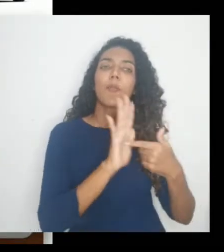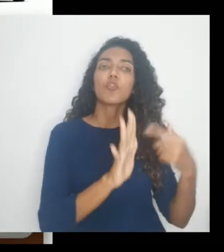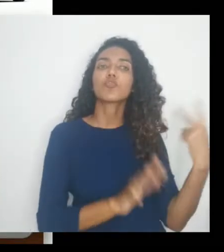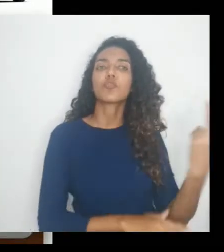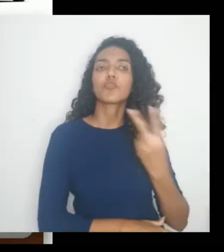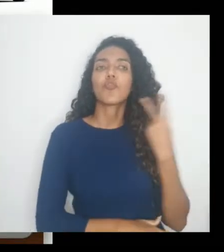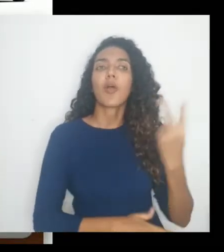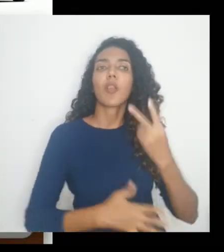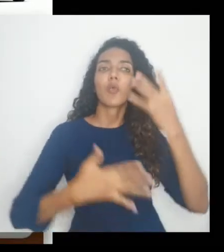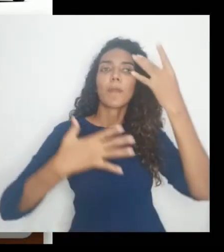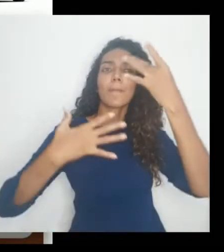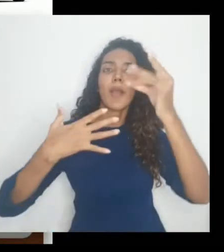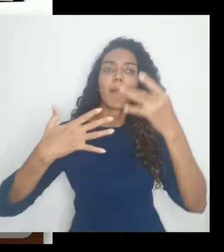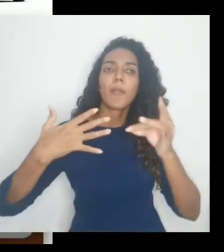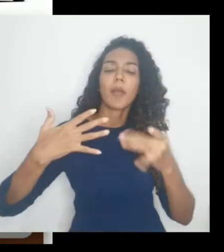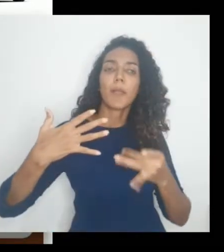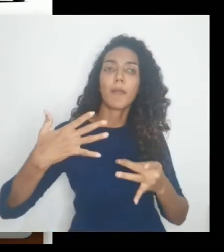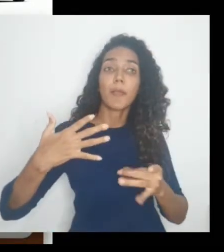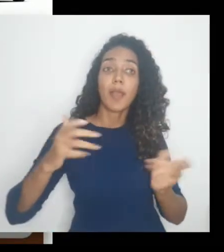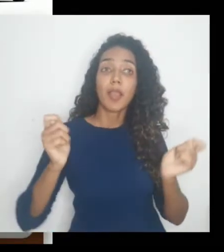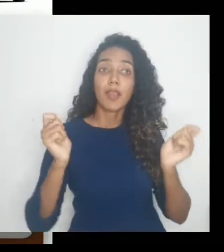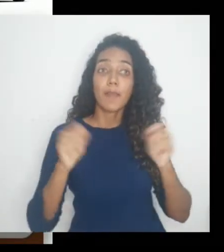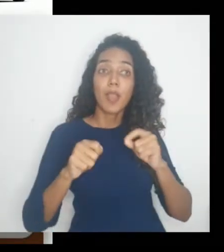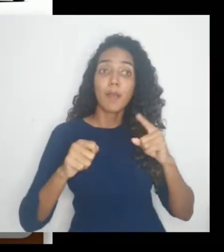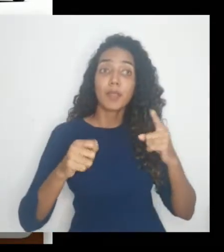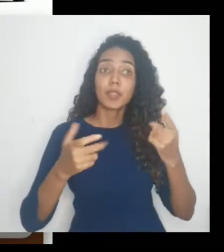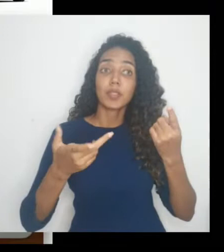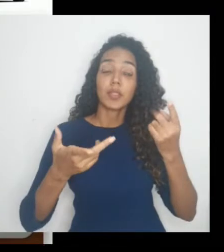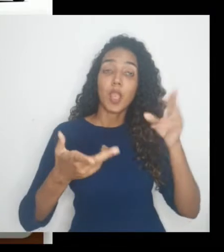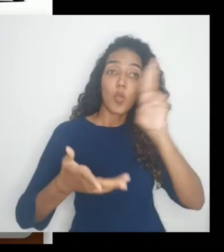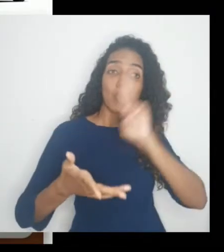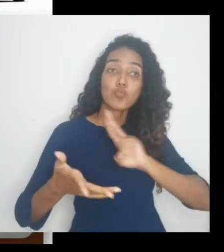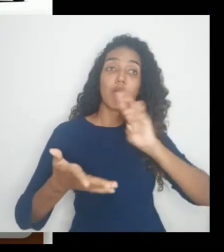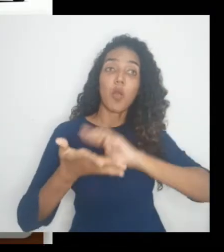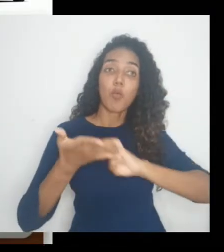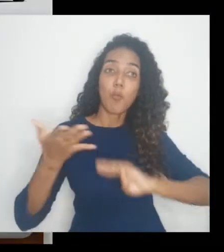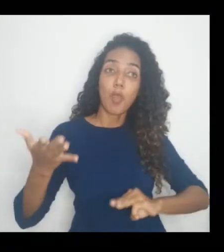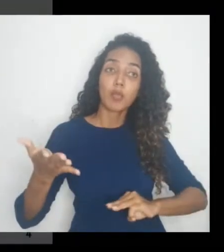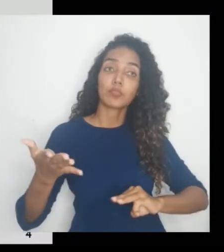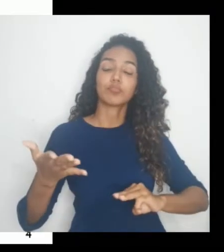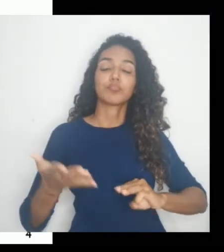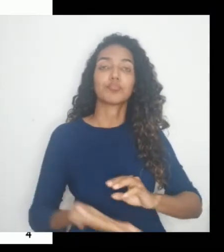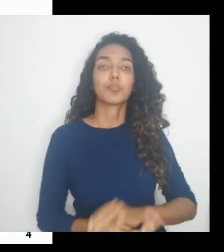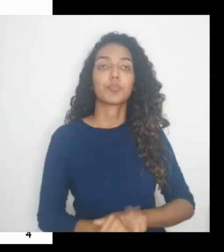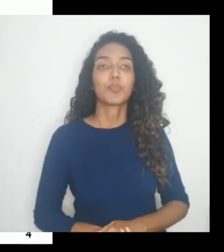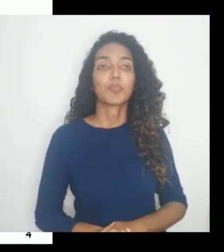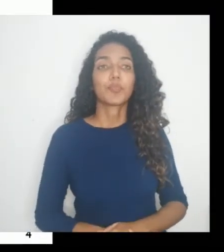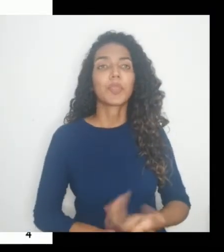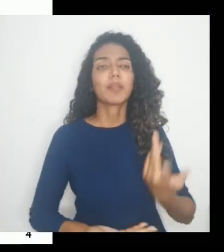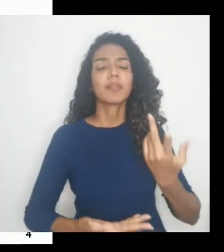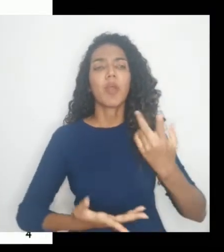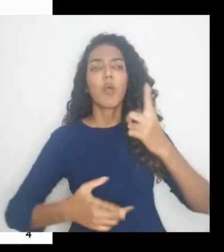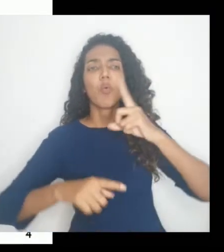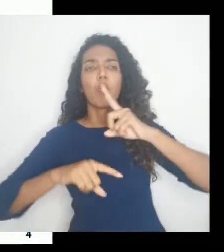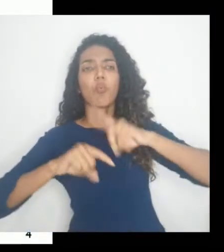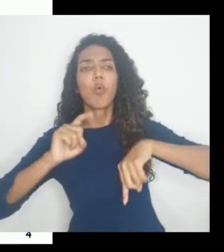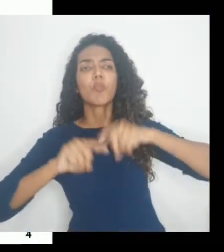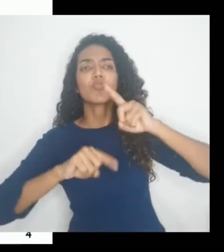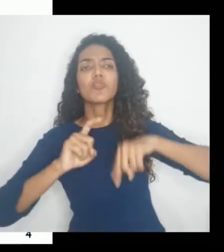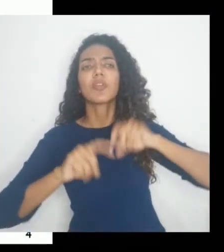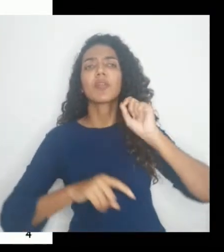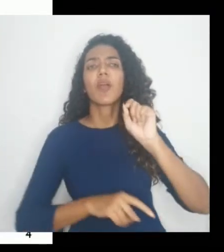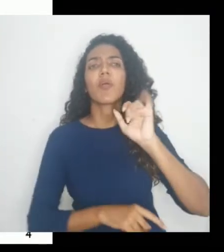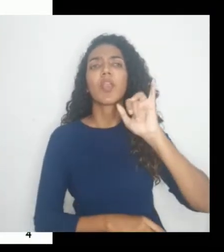execução desses métodos em algum momento. Então, o objeto ele é uma instância de uma classe. Mas como é que a gente escreve